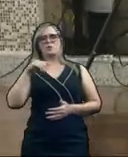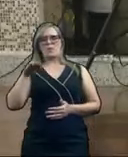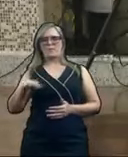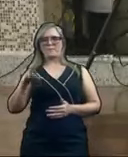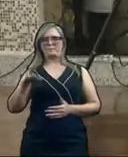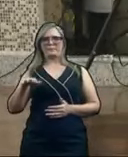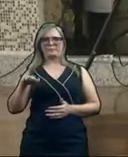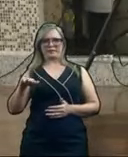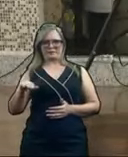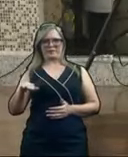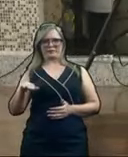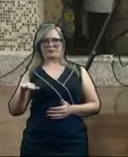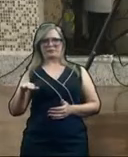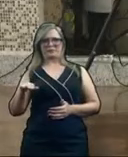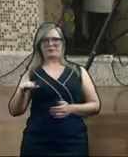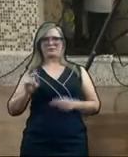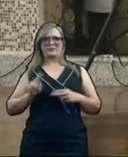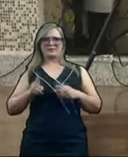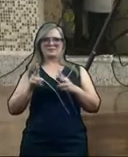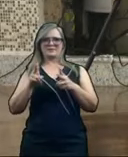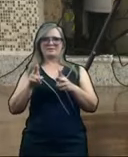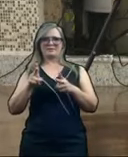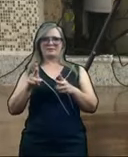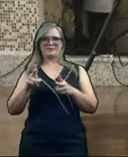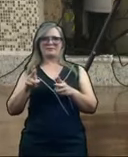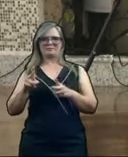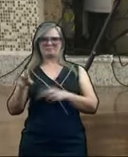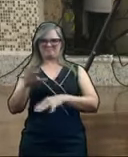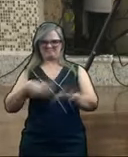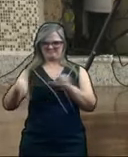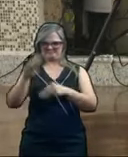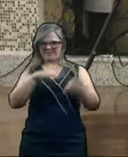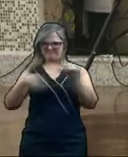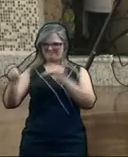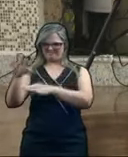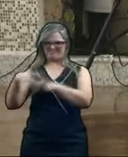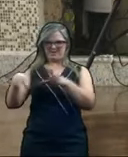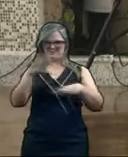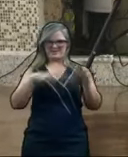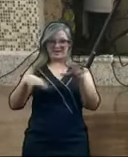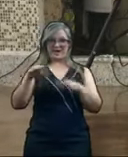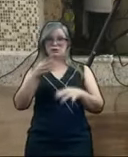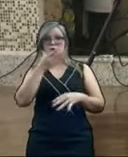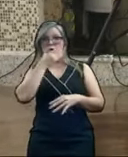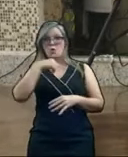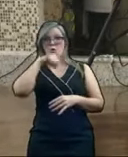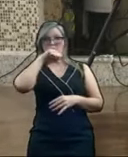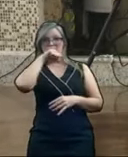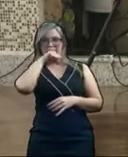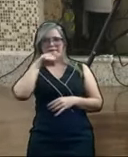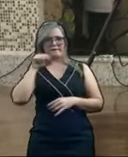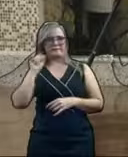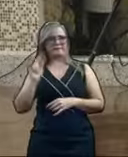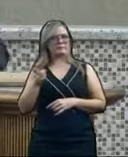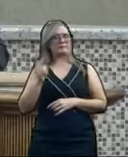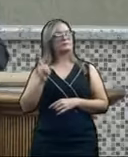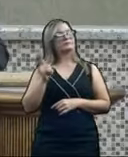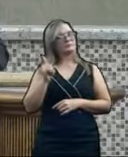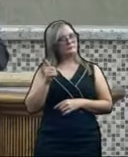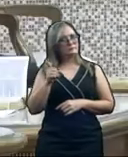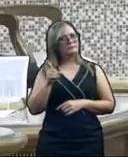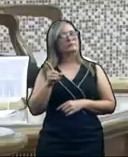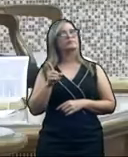assim depois que o pulando foi embora nós conversa para ele pegava na mão do fulano embora e o